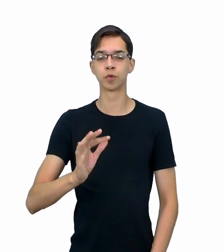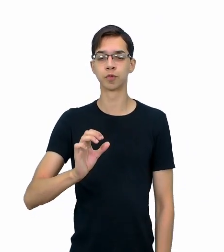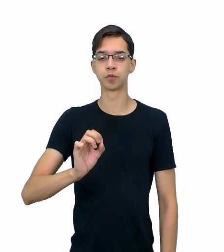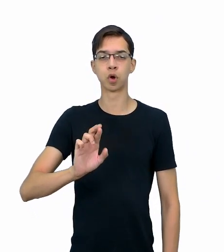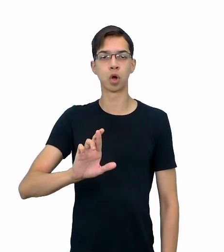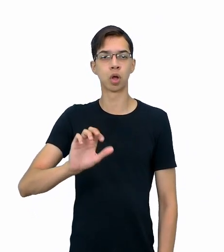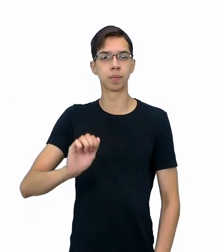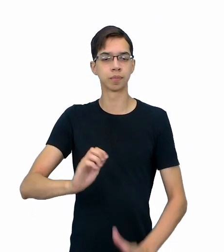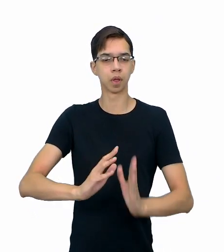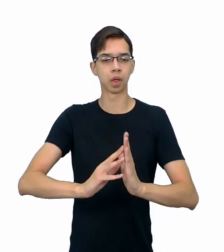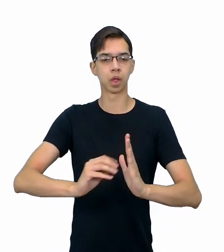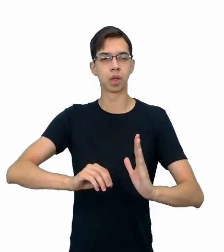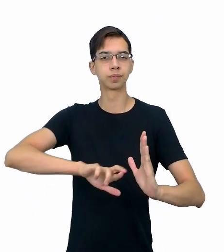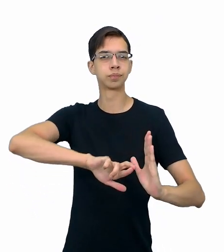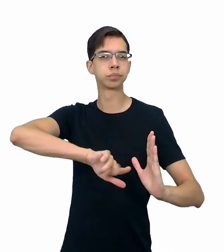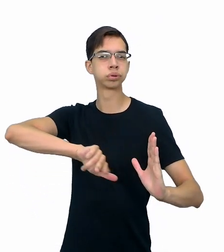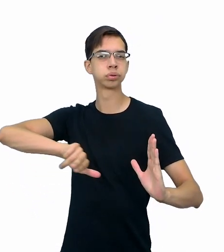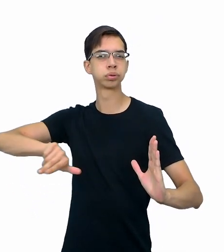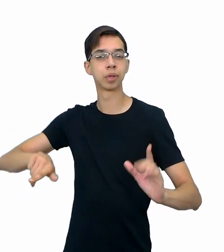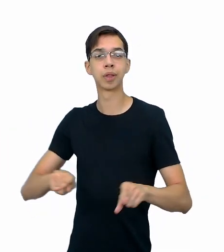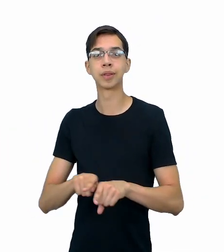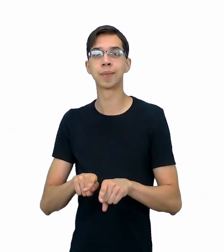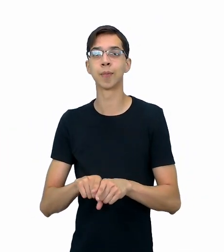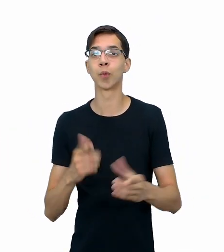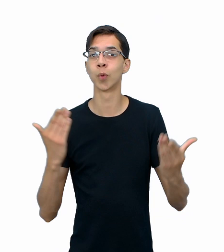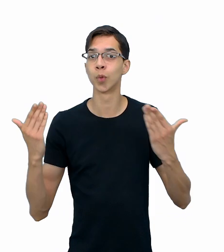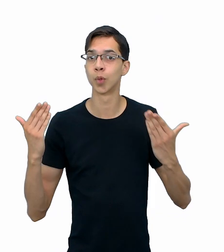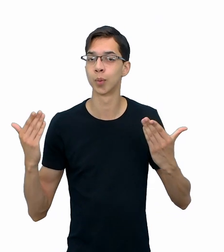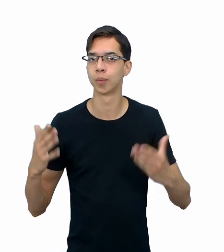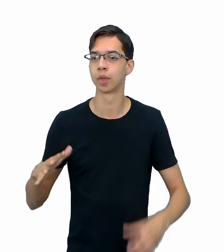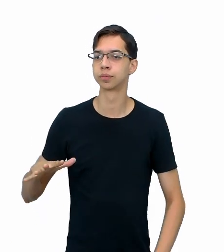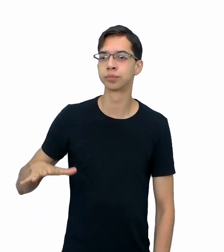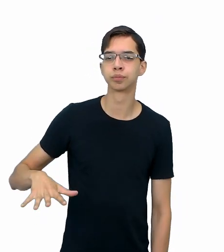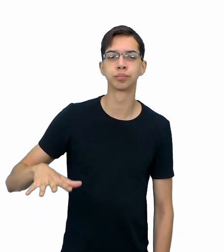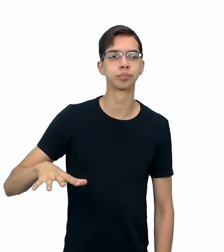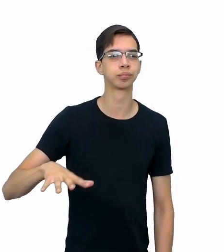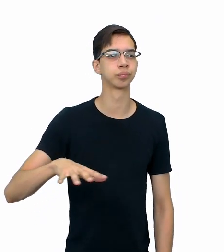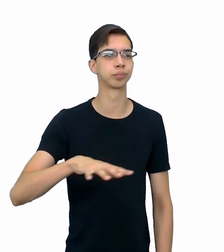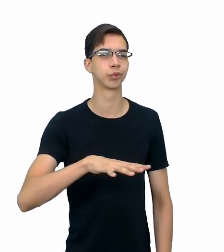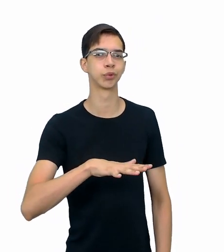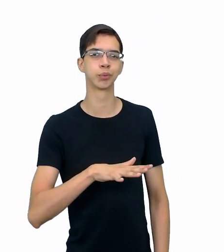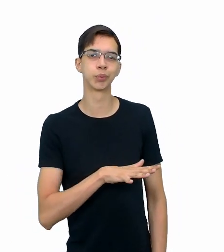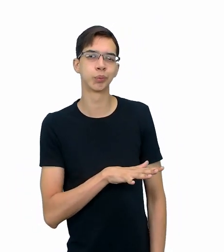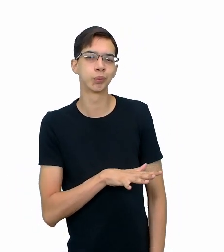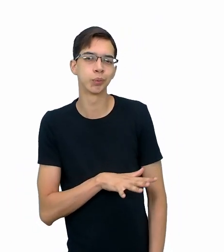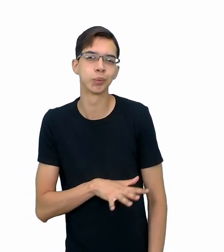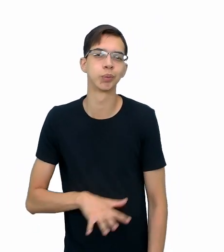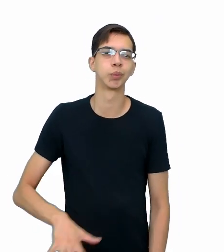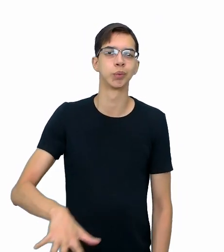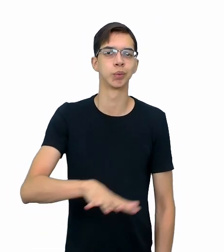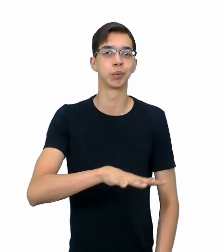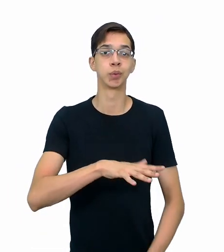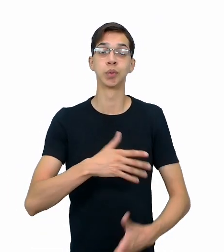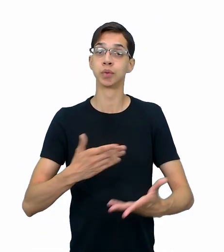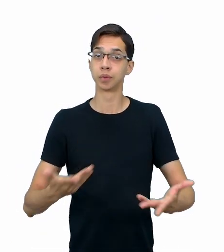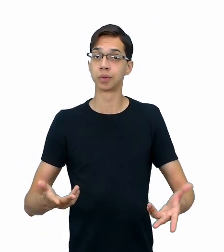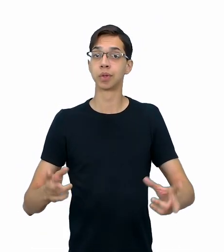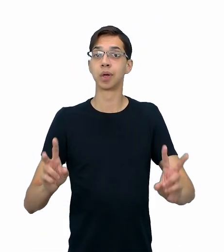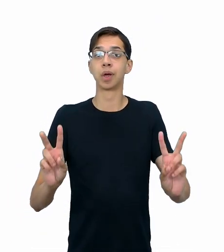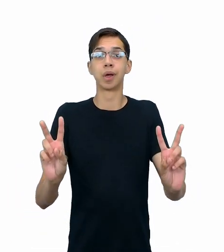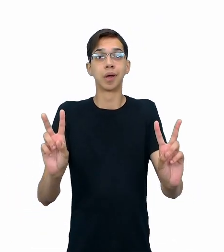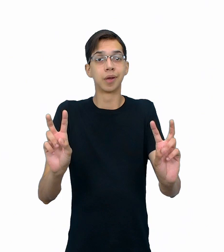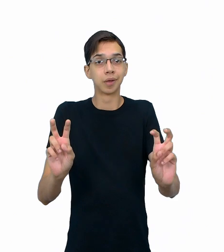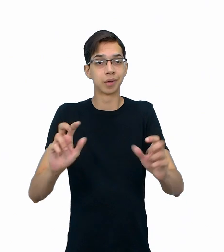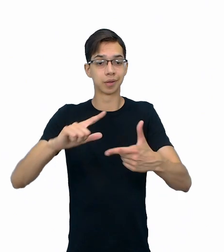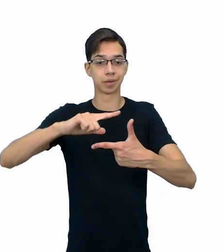ele complementa trazendo que a unidade temática geometria, ela pode proporcionar uma aproximação